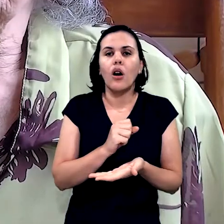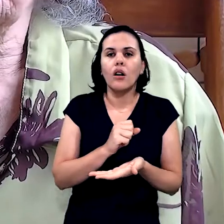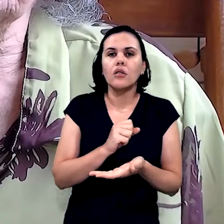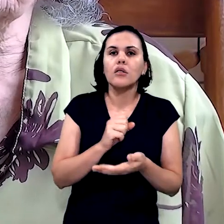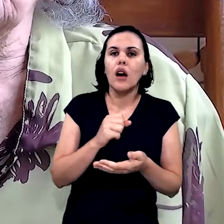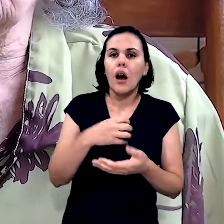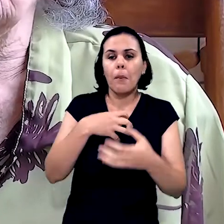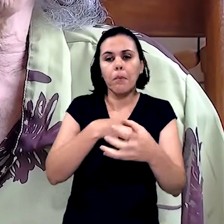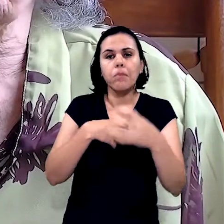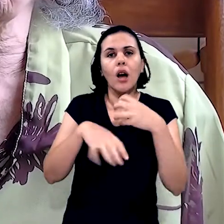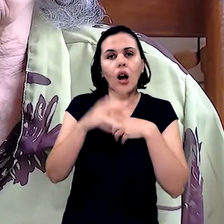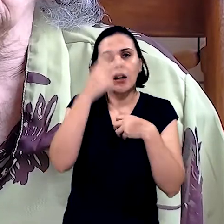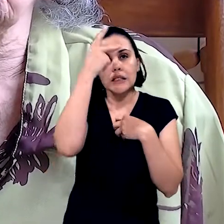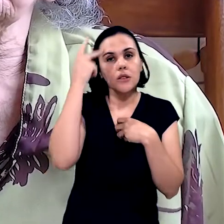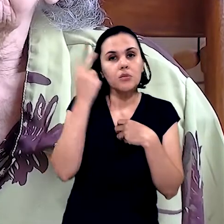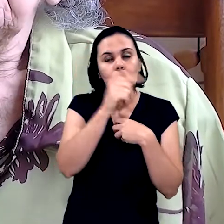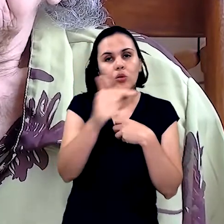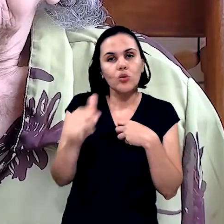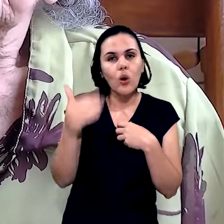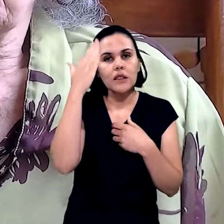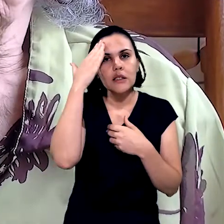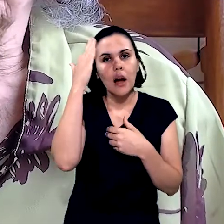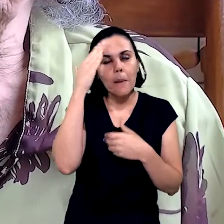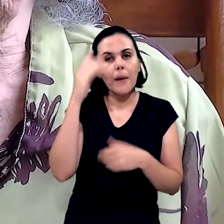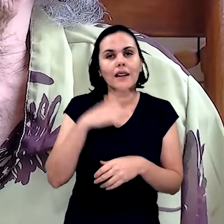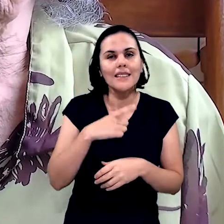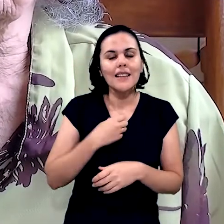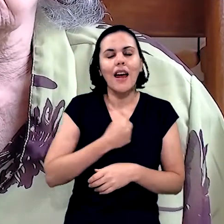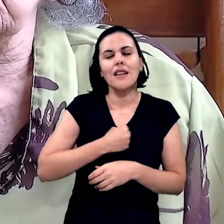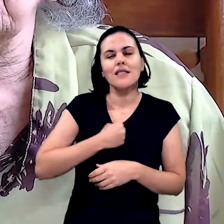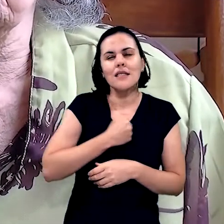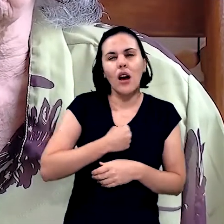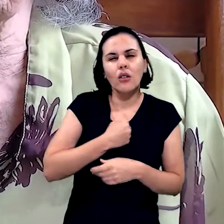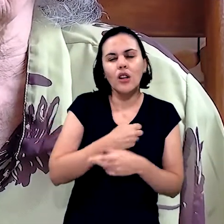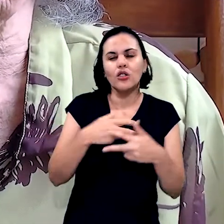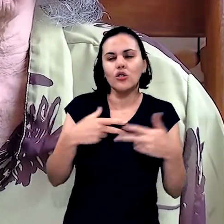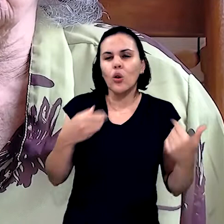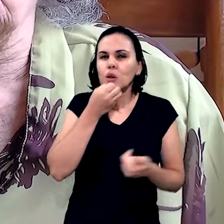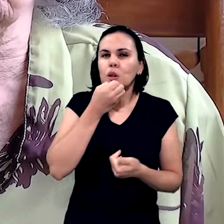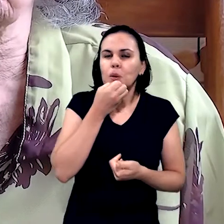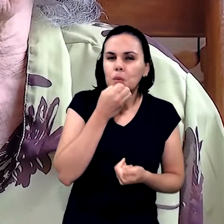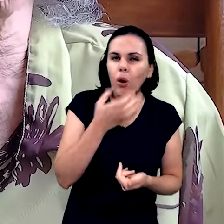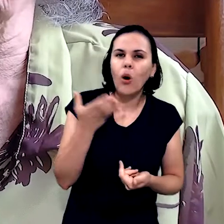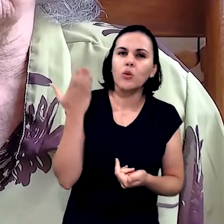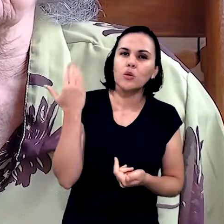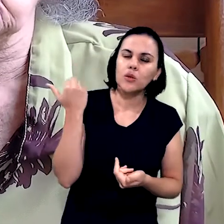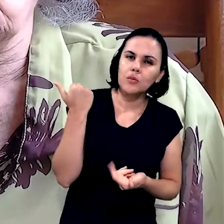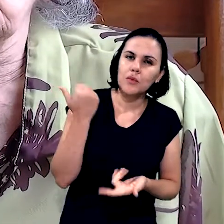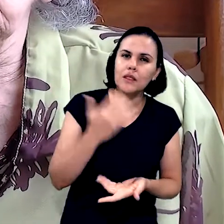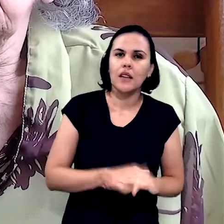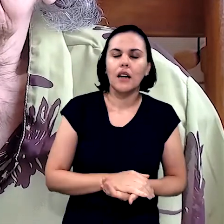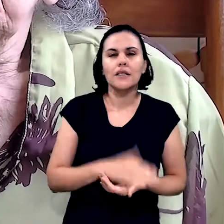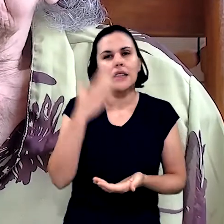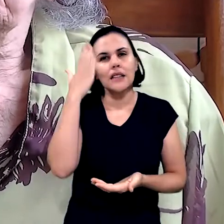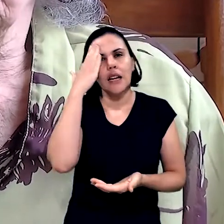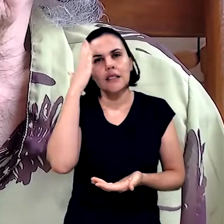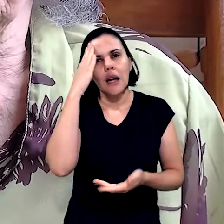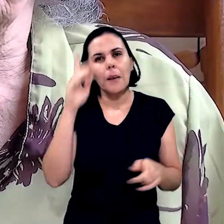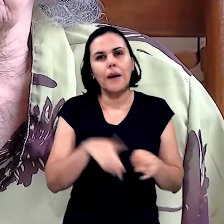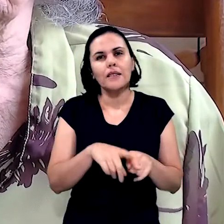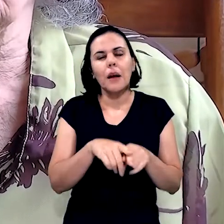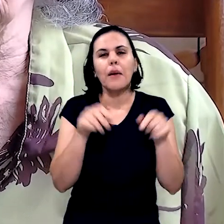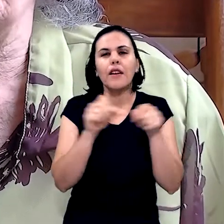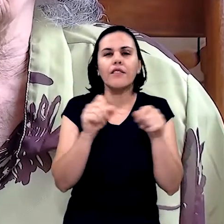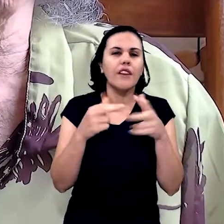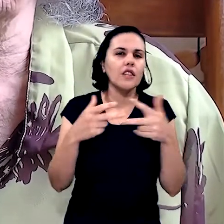a consideração com as pessoas, saber que existe a saudade das coisas boas que a gente passou, saber